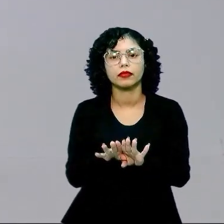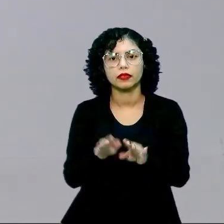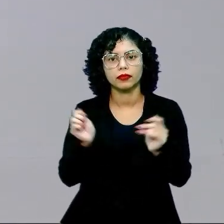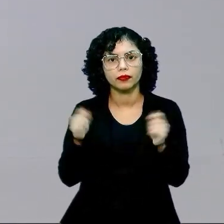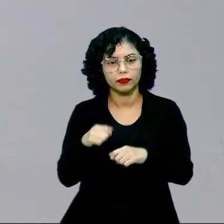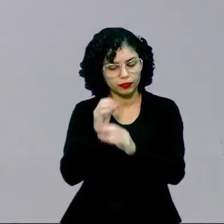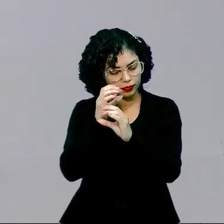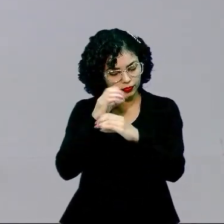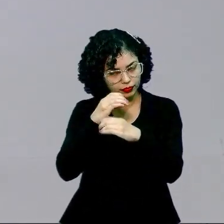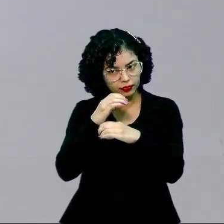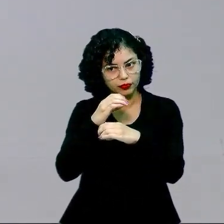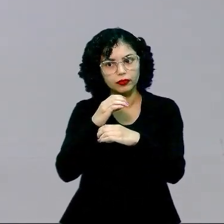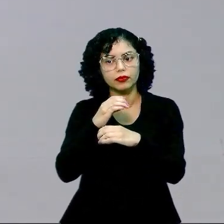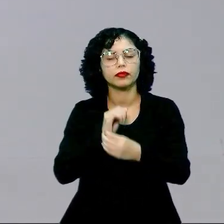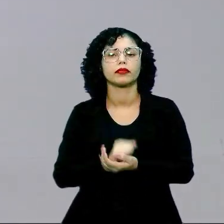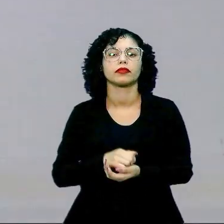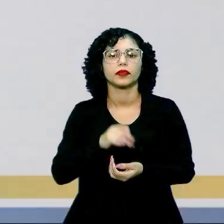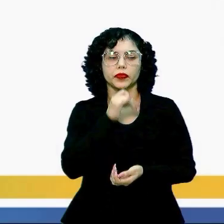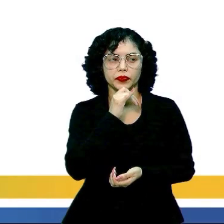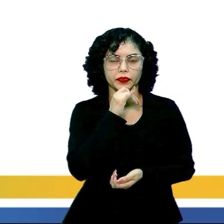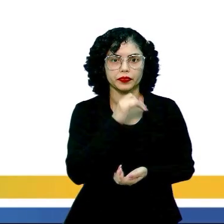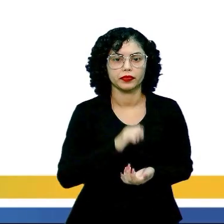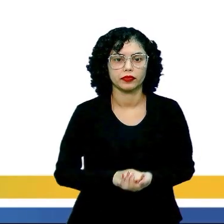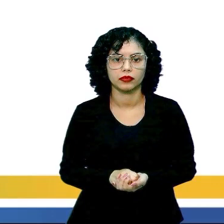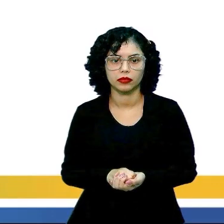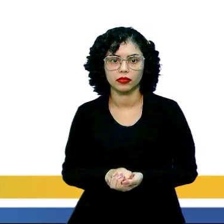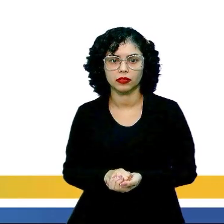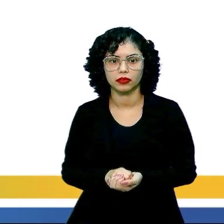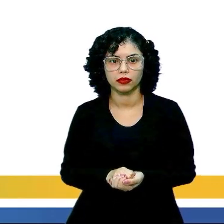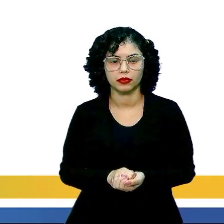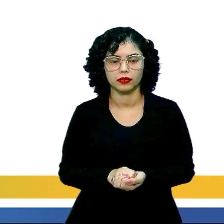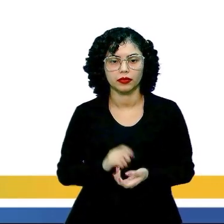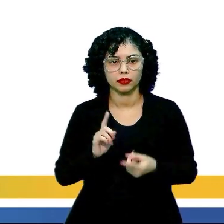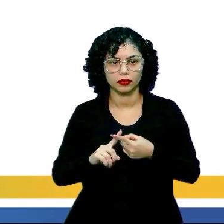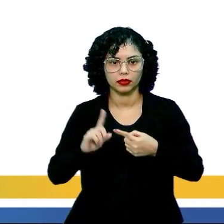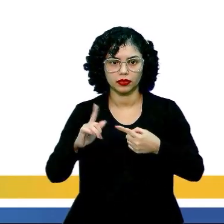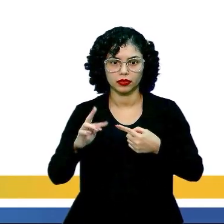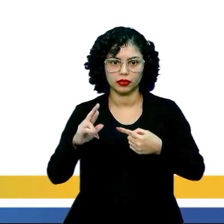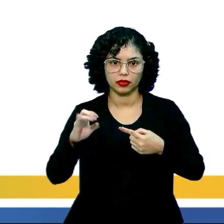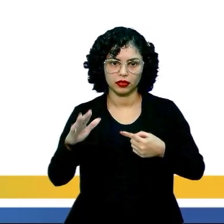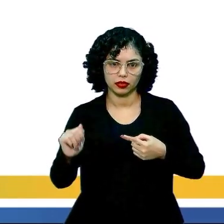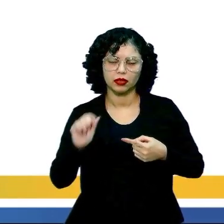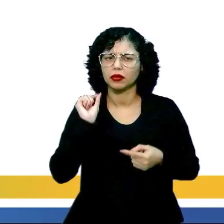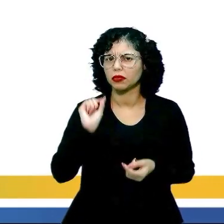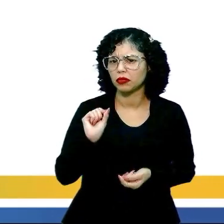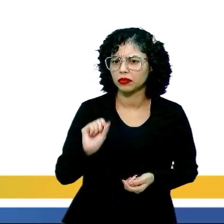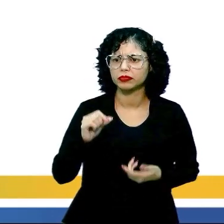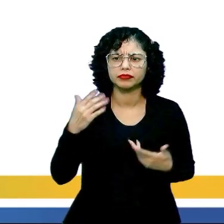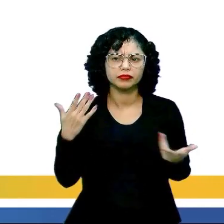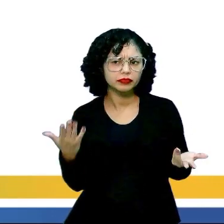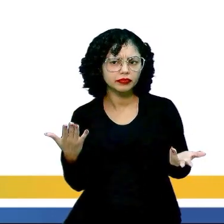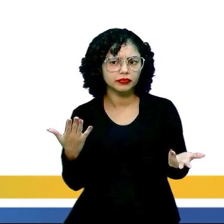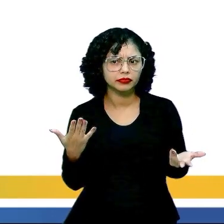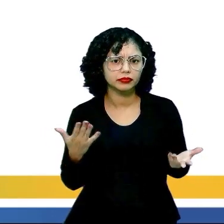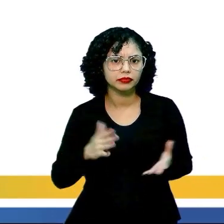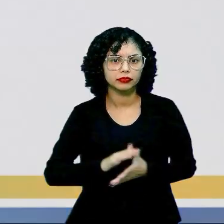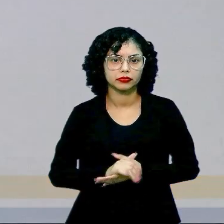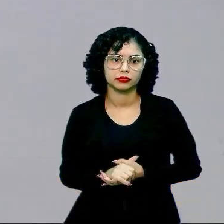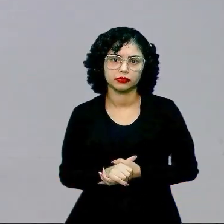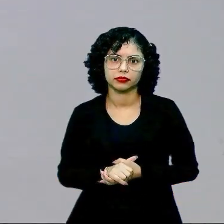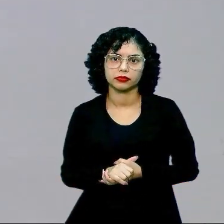permeiam o laboratório, né? Por exemplo, a primeira, lipofilia. O que seria esse